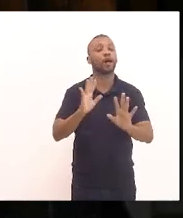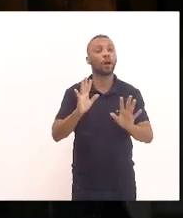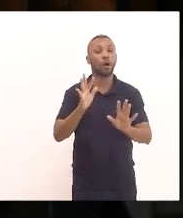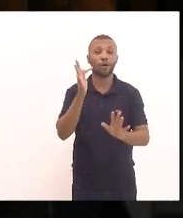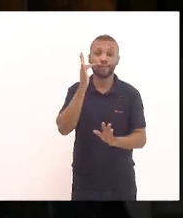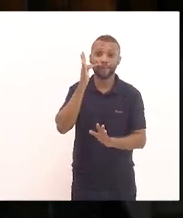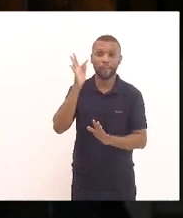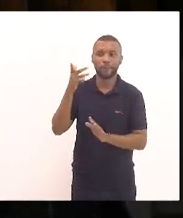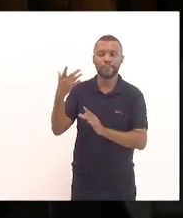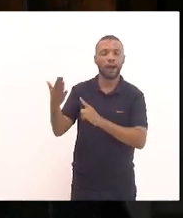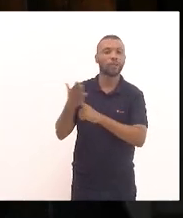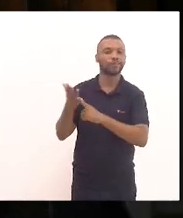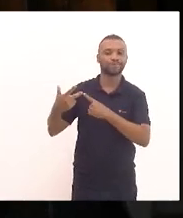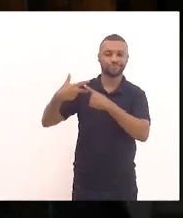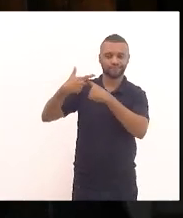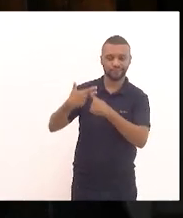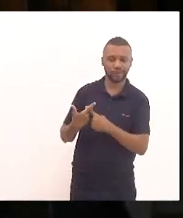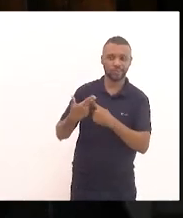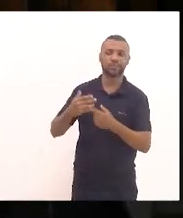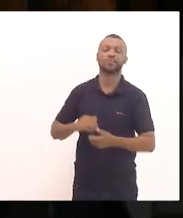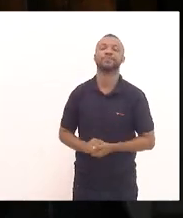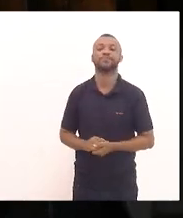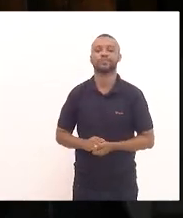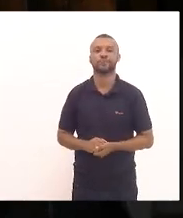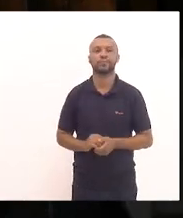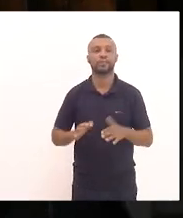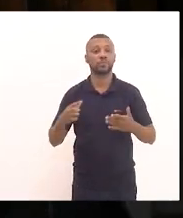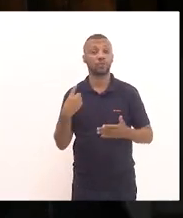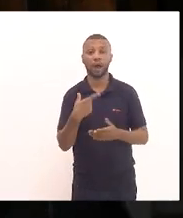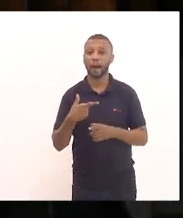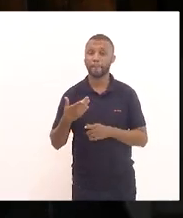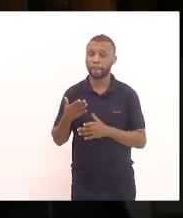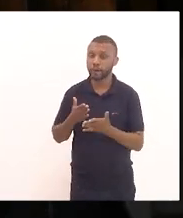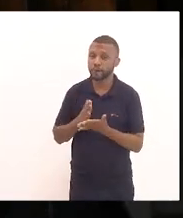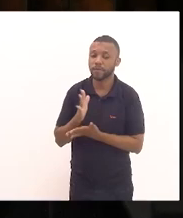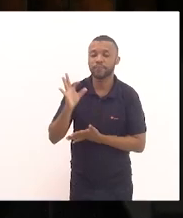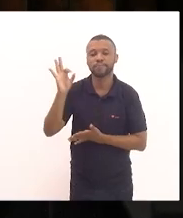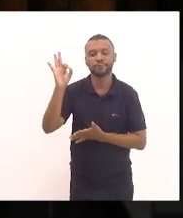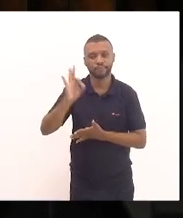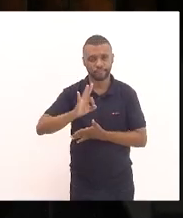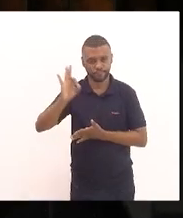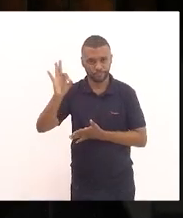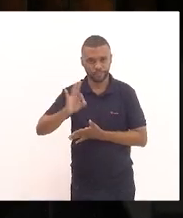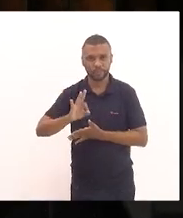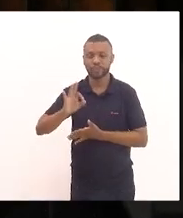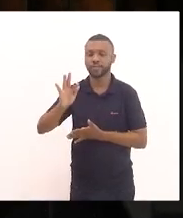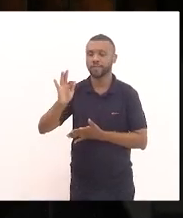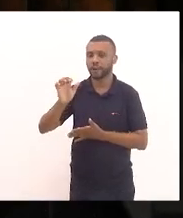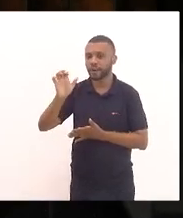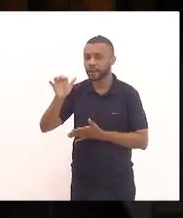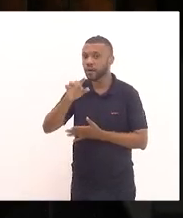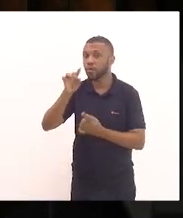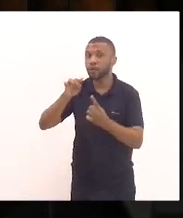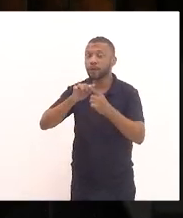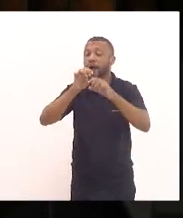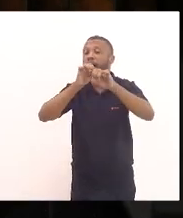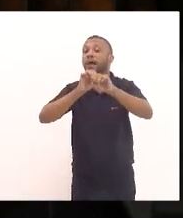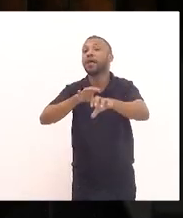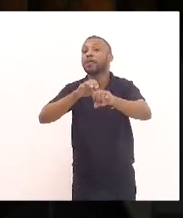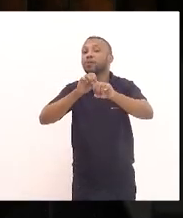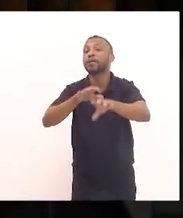Flávio me corrigiu. Então, nós aprovamos um projeto que garante um percentual do FECAM para educação